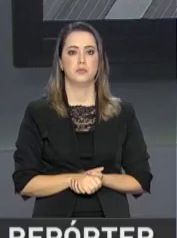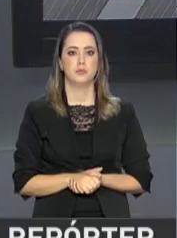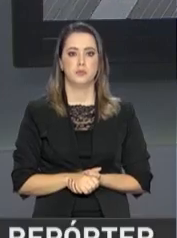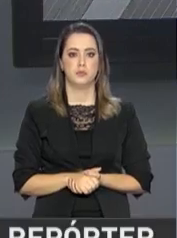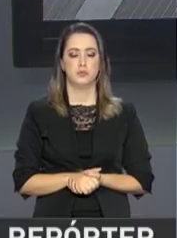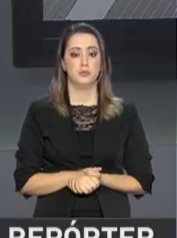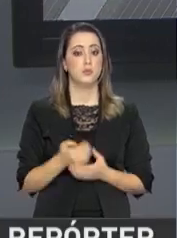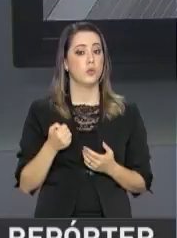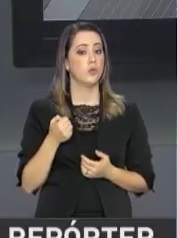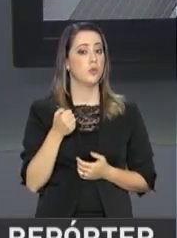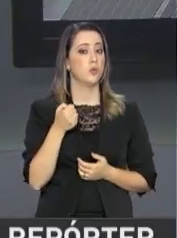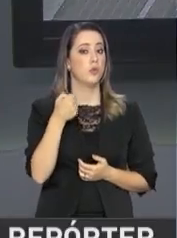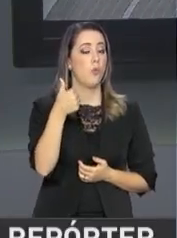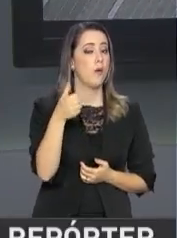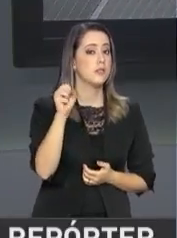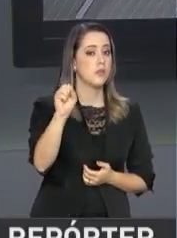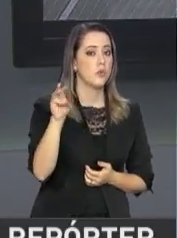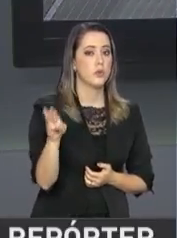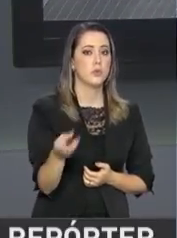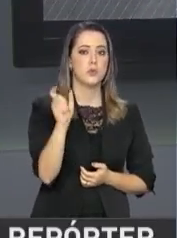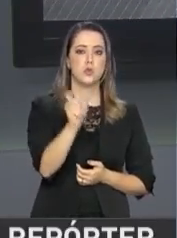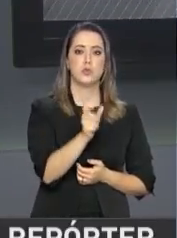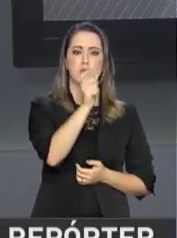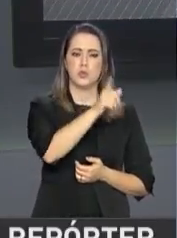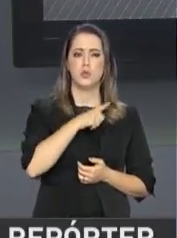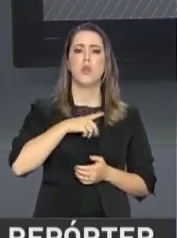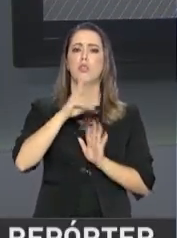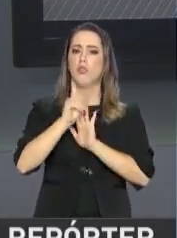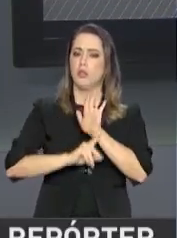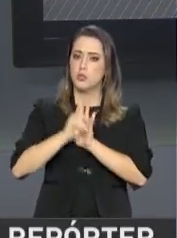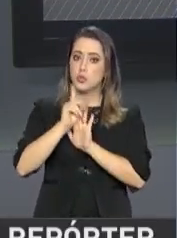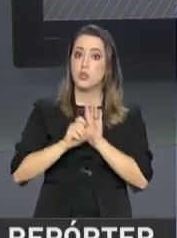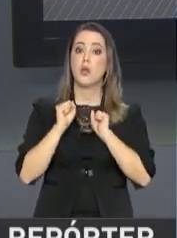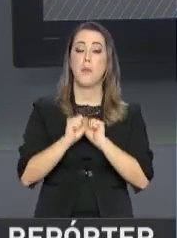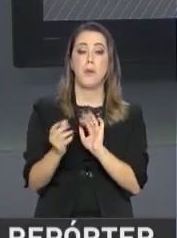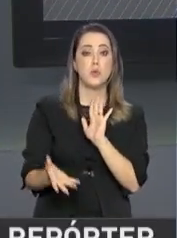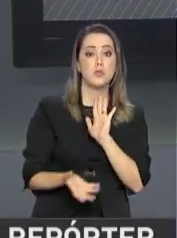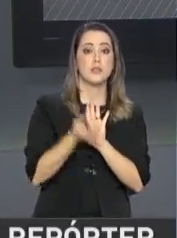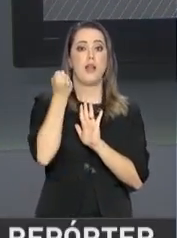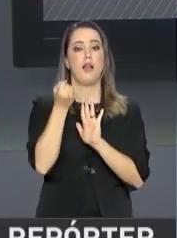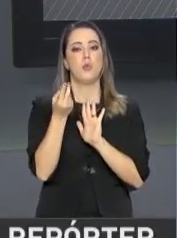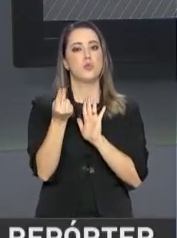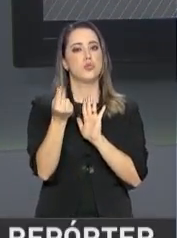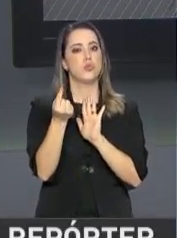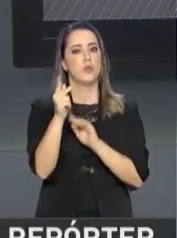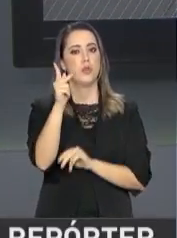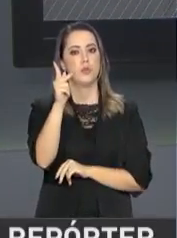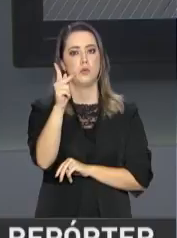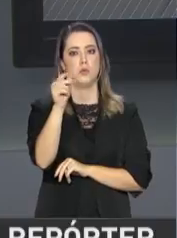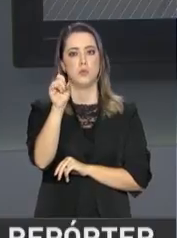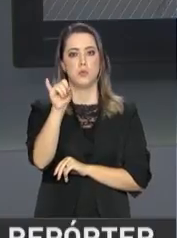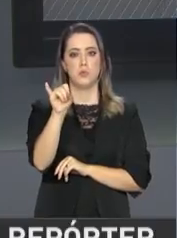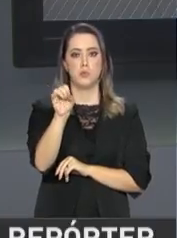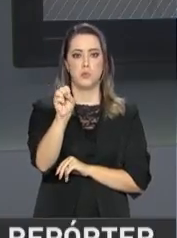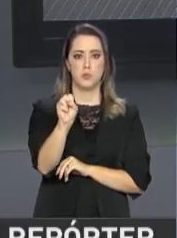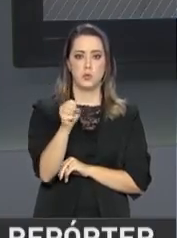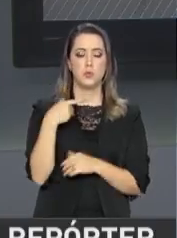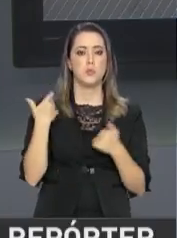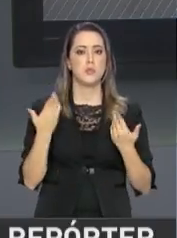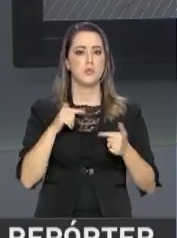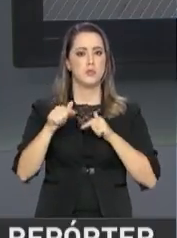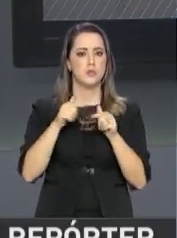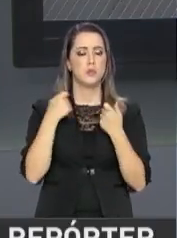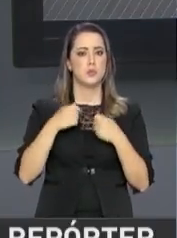quase oito milhões de brasileiros têm direito e ainda podem sacar o abono do pis pasep para isso os trabalhadores